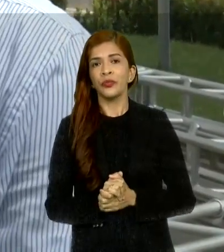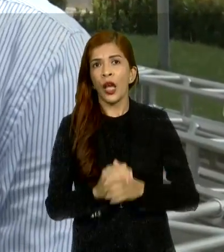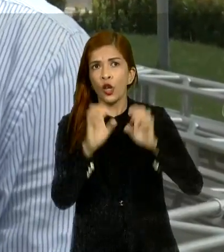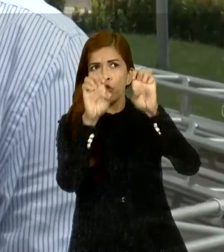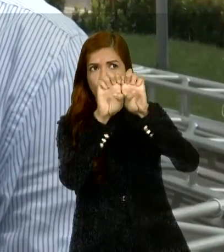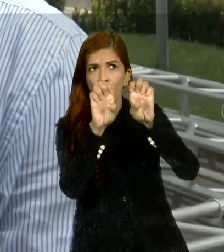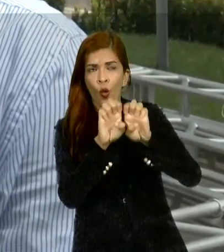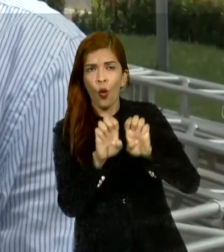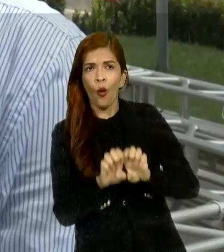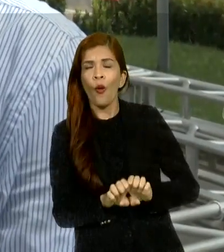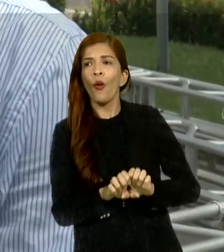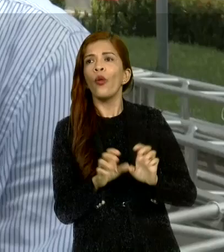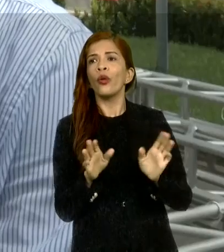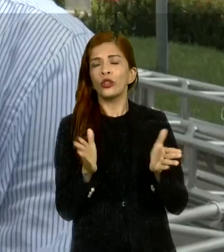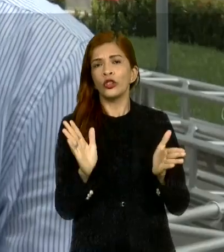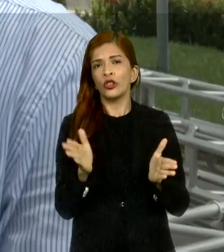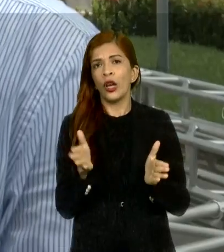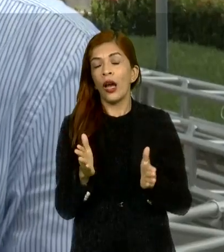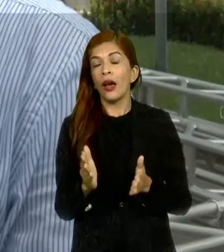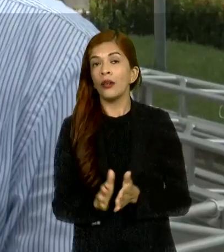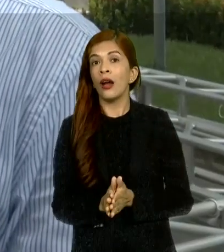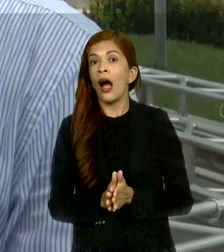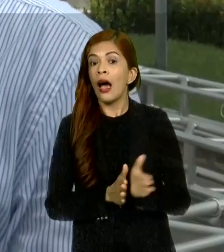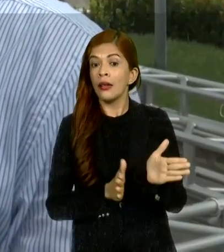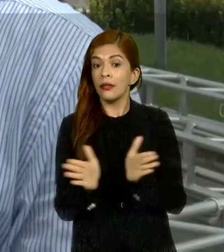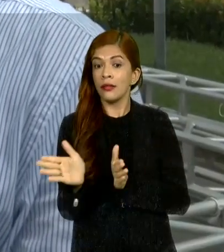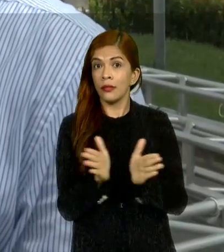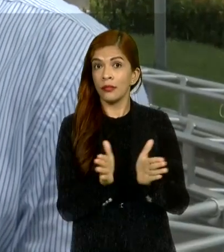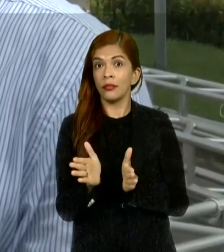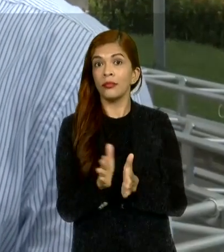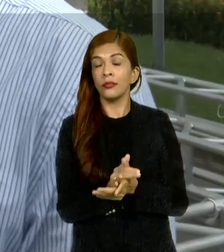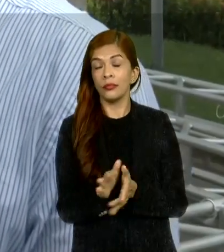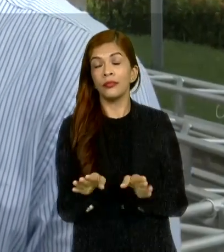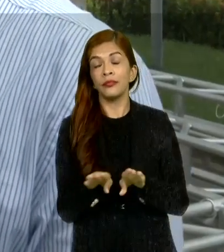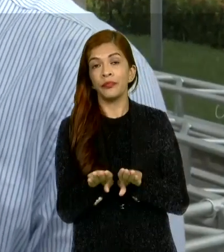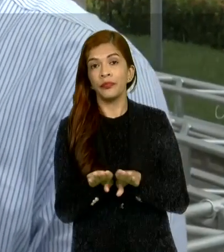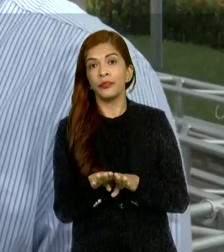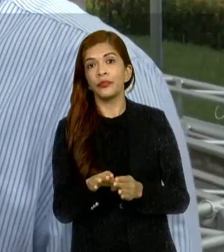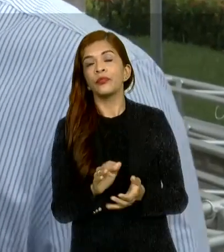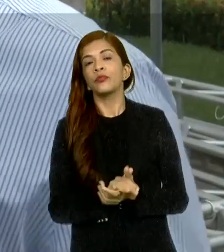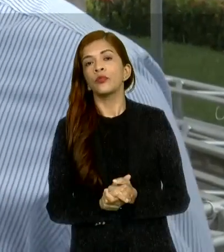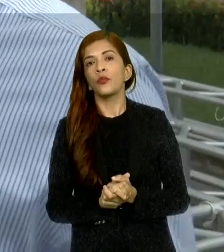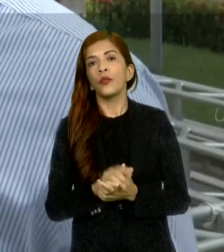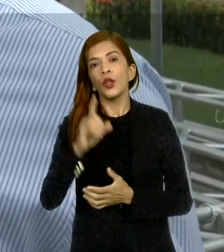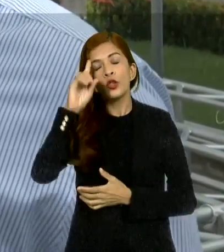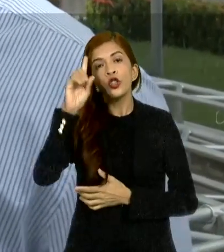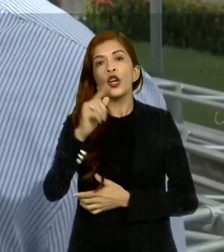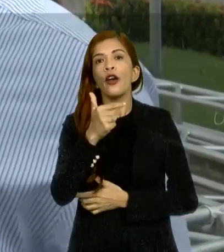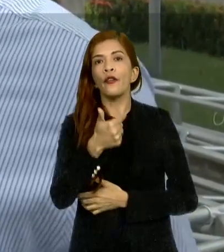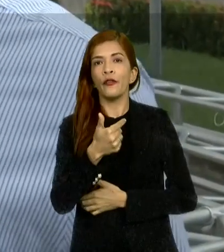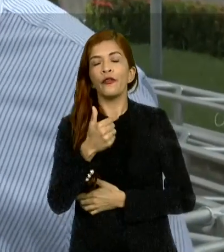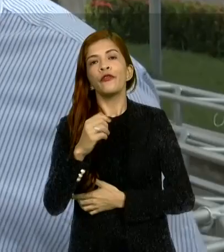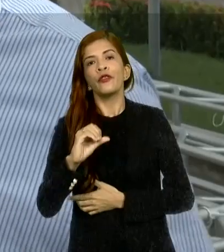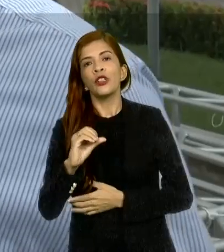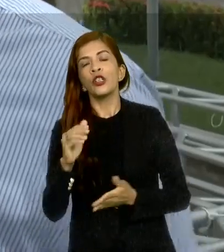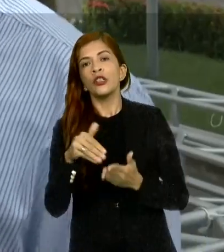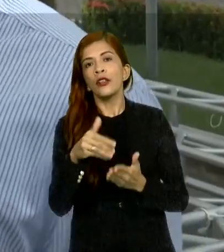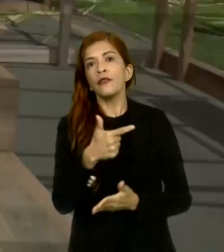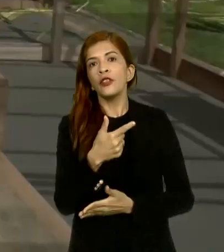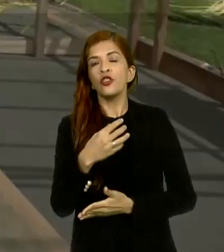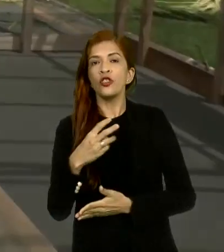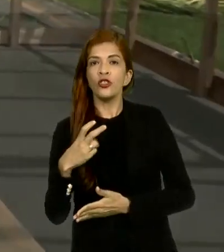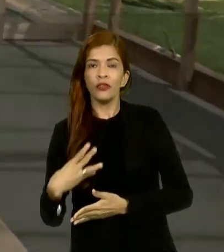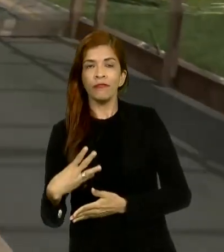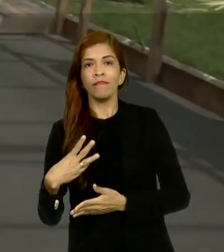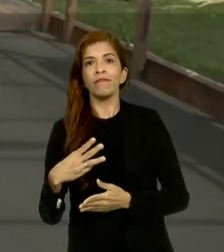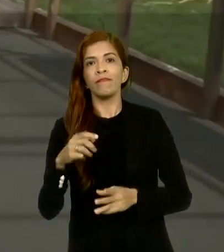estruturas. A gente cuida também da acessibilidade e a gente quer fazer nos dias 20, 21, 22, 23 uma grande festa, que é como é o São João do